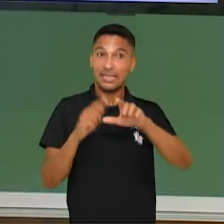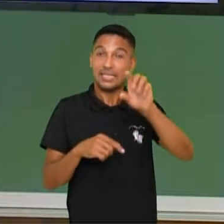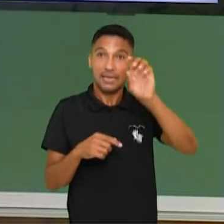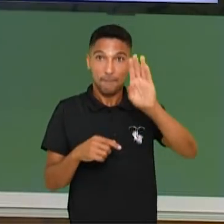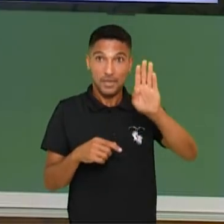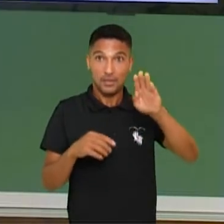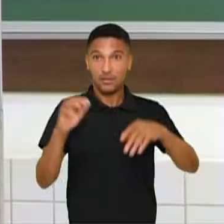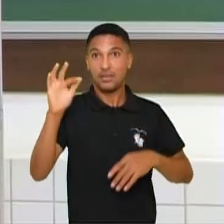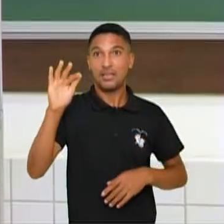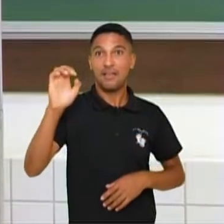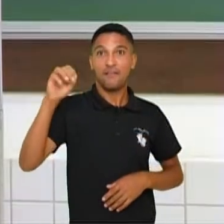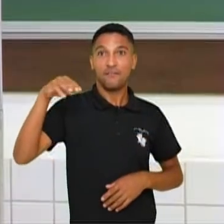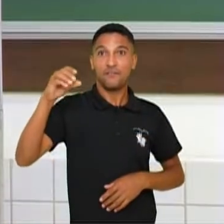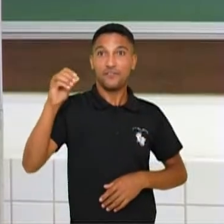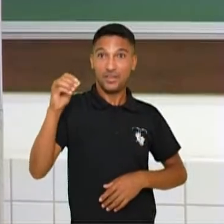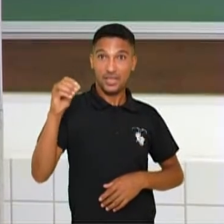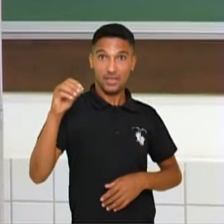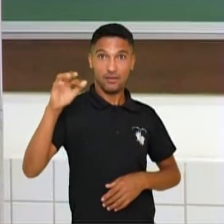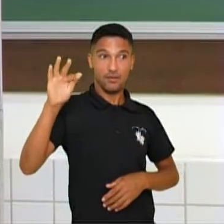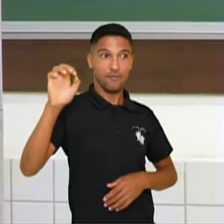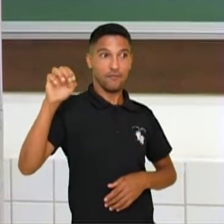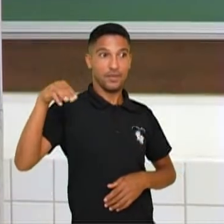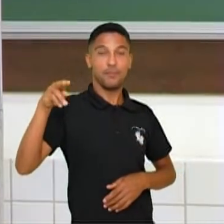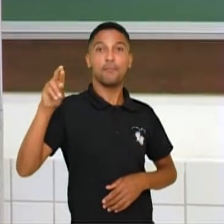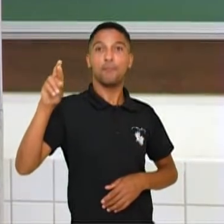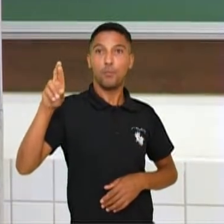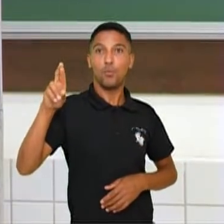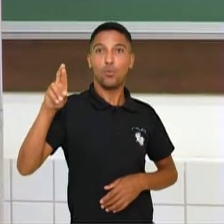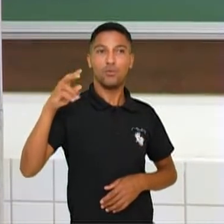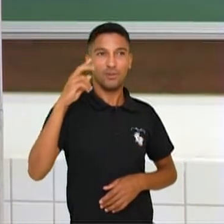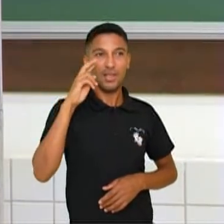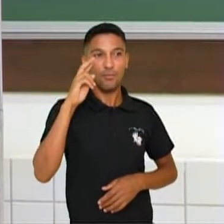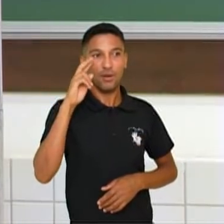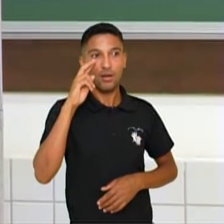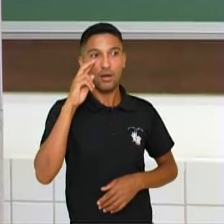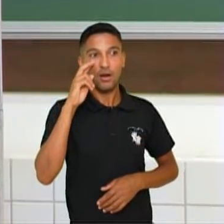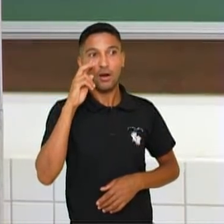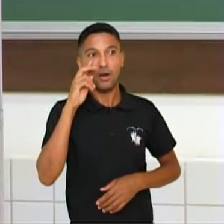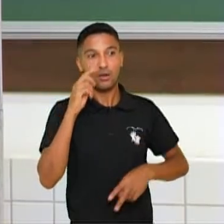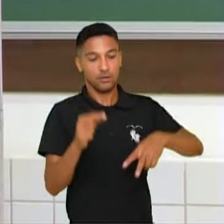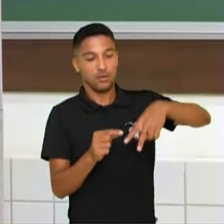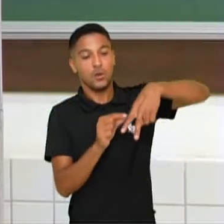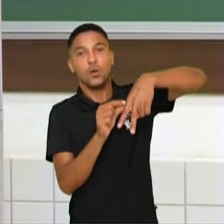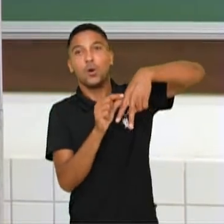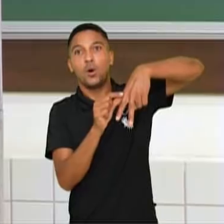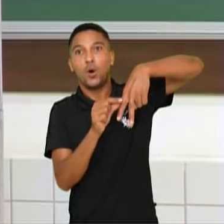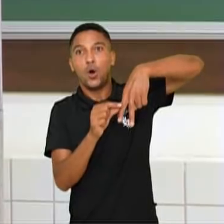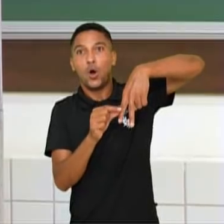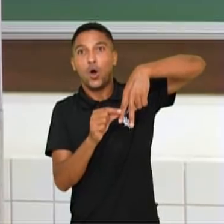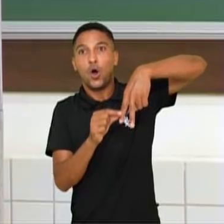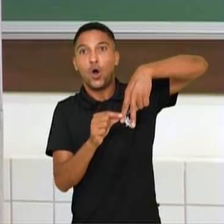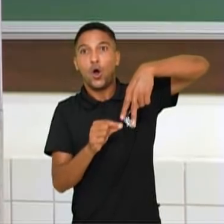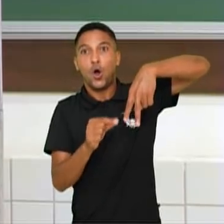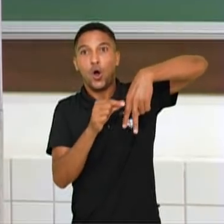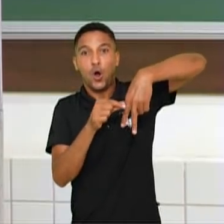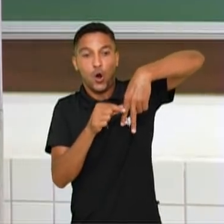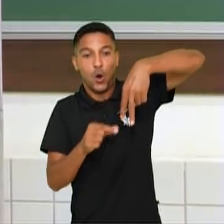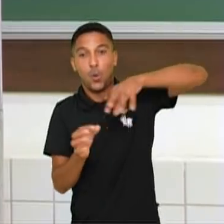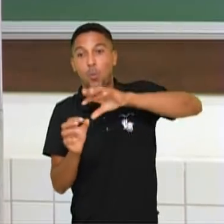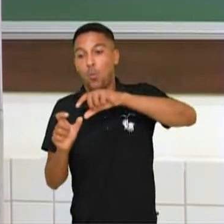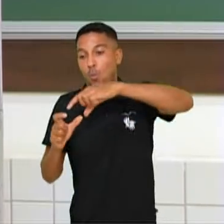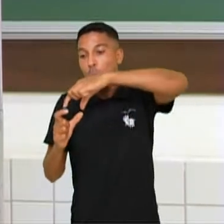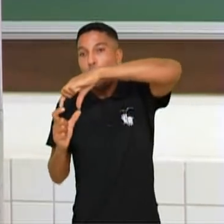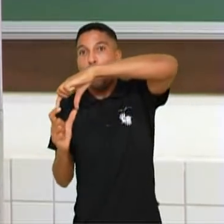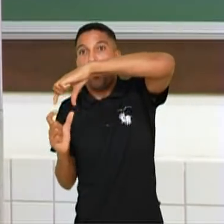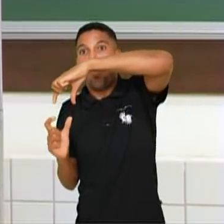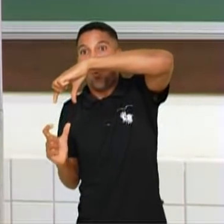maior osso, ele é longo. Eu mostrei para vocês aqui na nossa imagem. Olha como ele é grandão. É o osso que está na nossa coxa, né? Na nossa